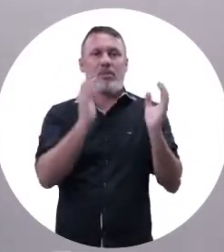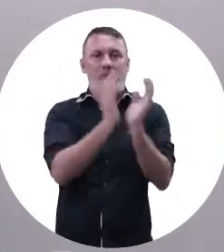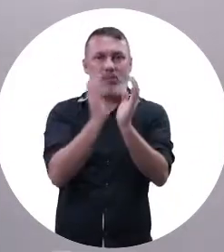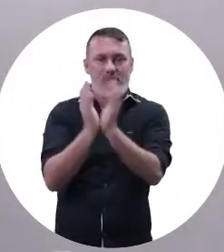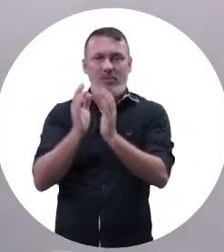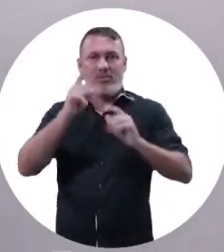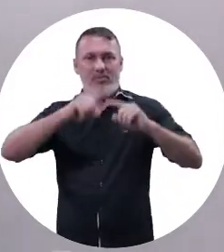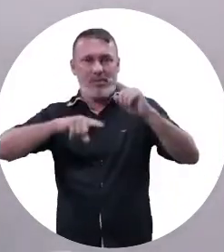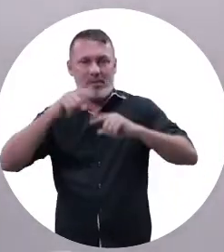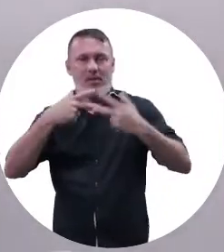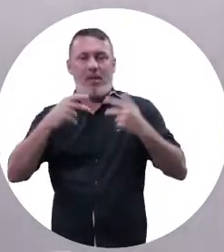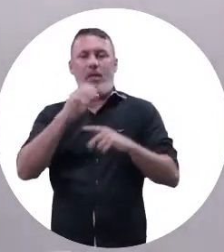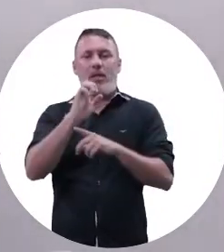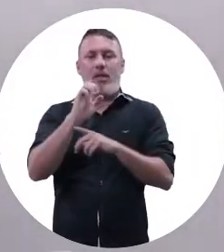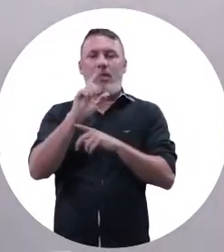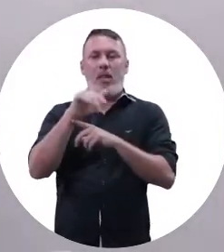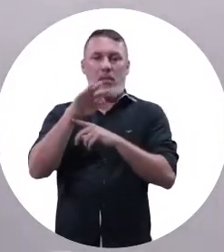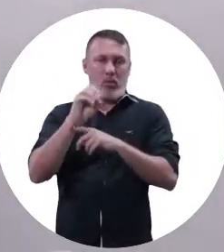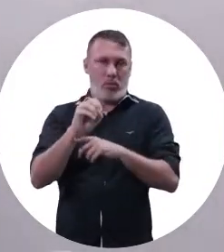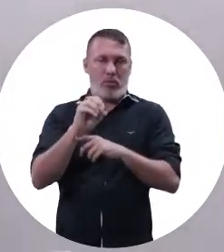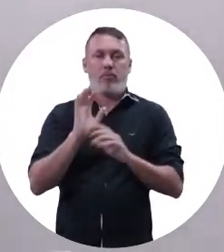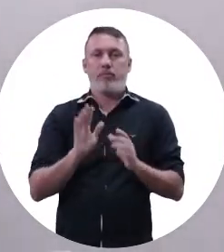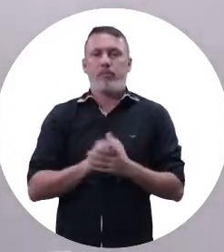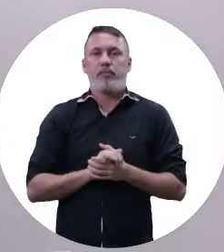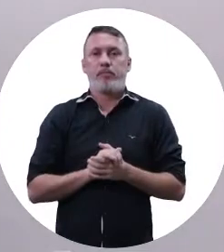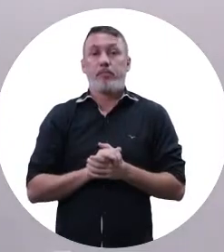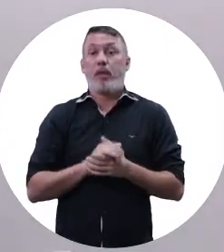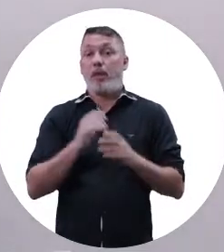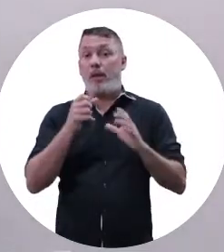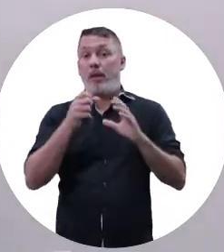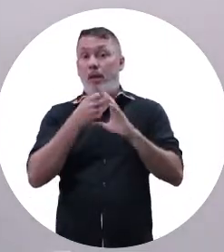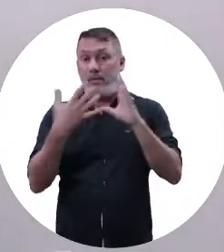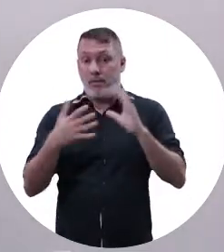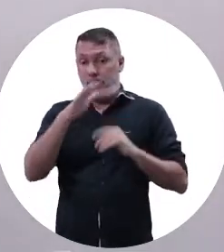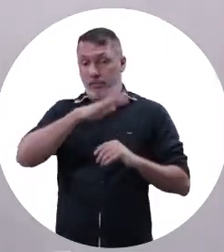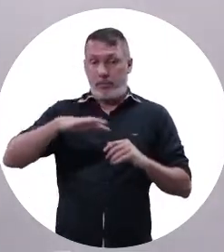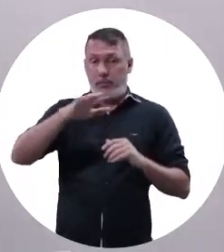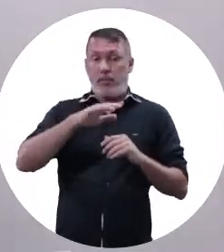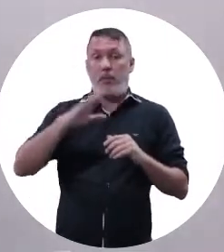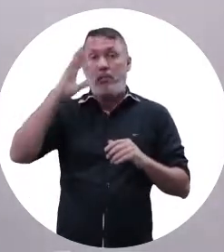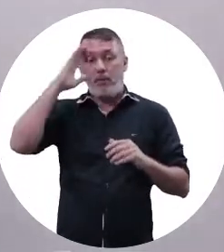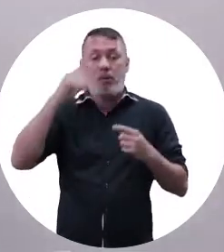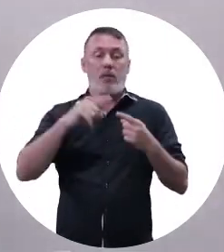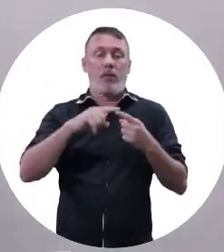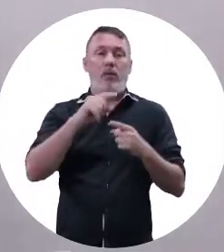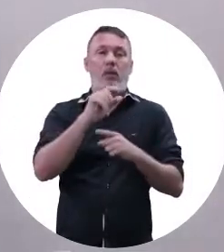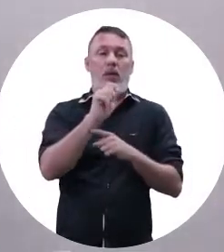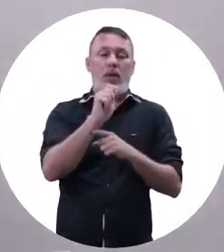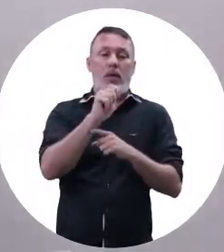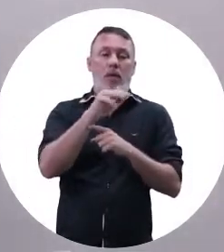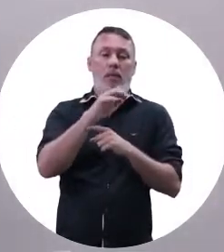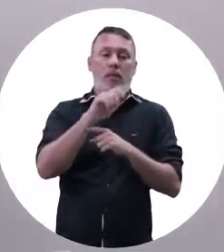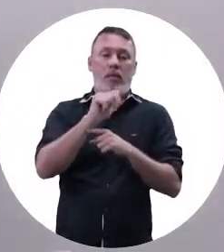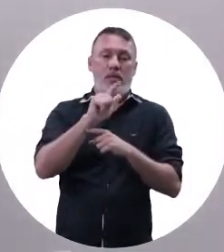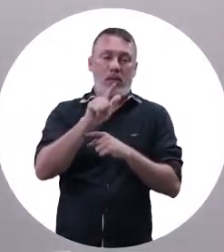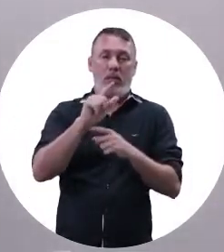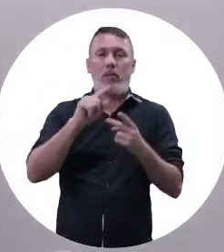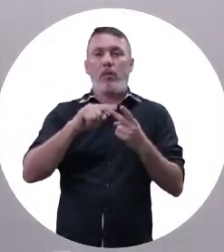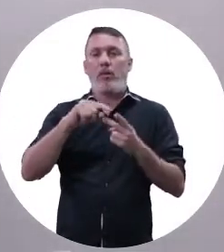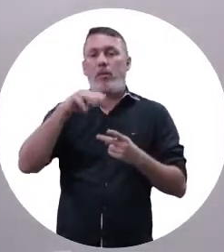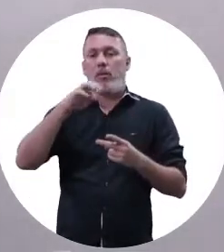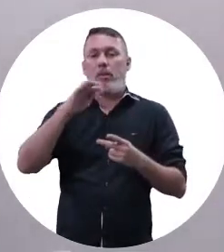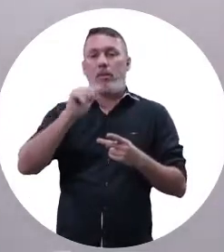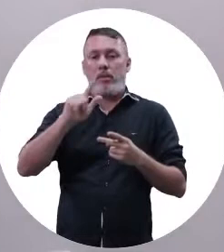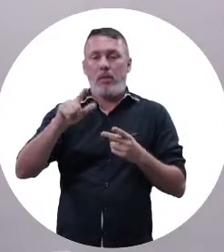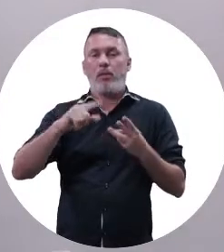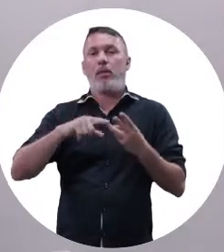classificações dos elementos. Essa classificação, principalmente associada a metais e gases nobres, a gente vai utilizar muito no